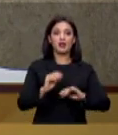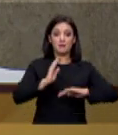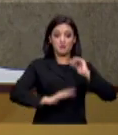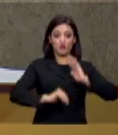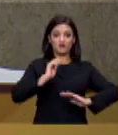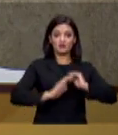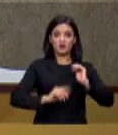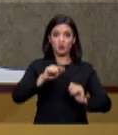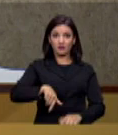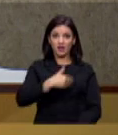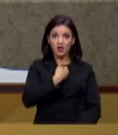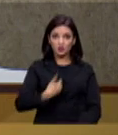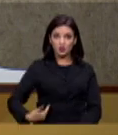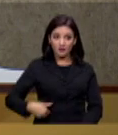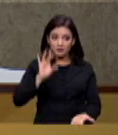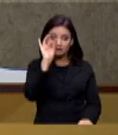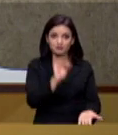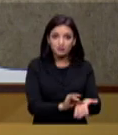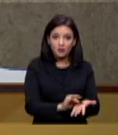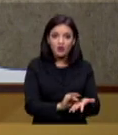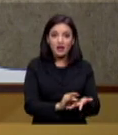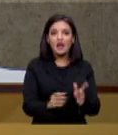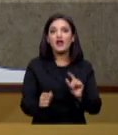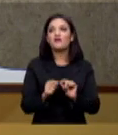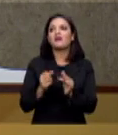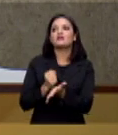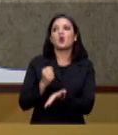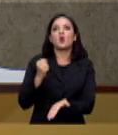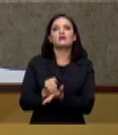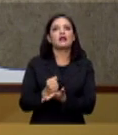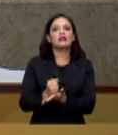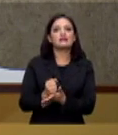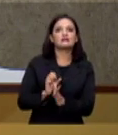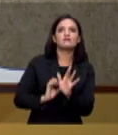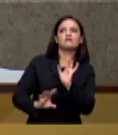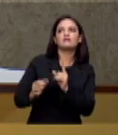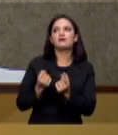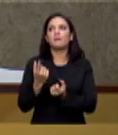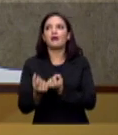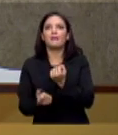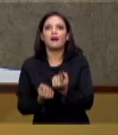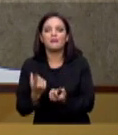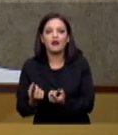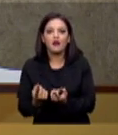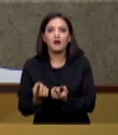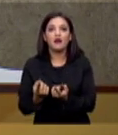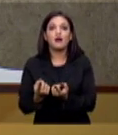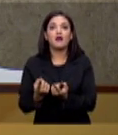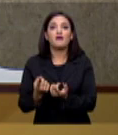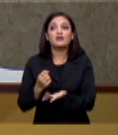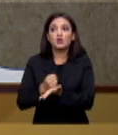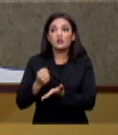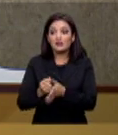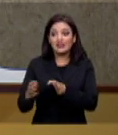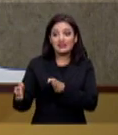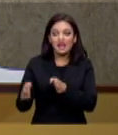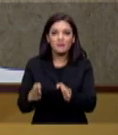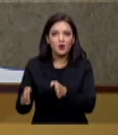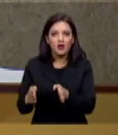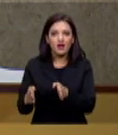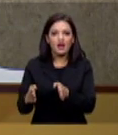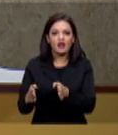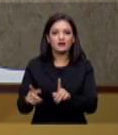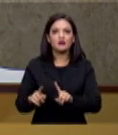âmbito do IASES, por meio de contratações excepcionais, as quais deveriam ser temporárias e não por via